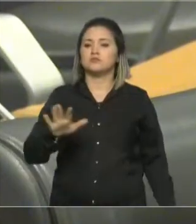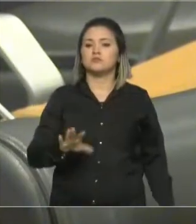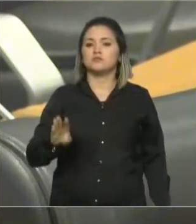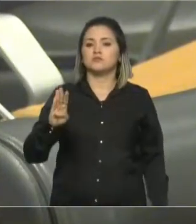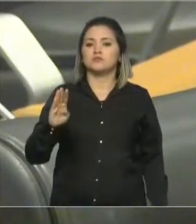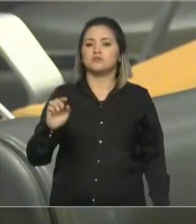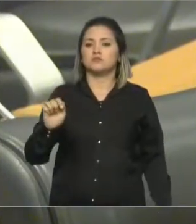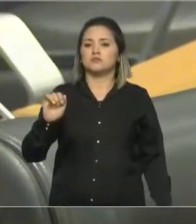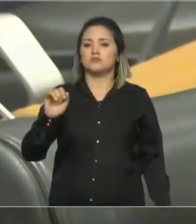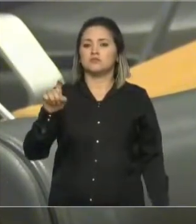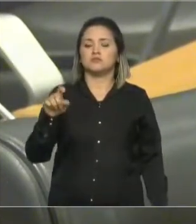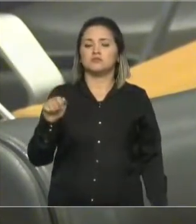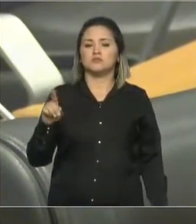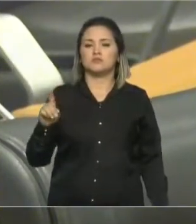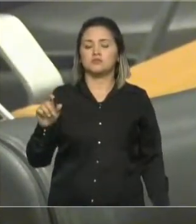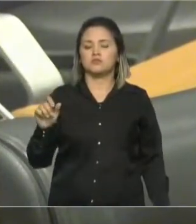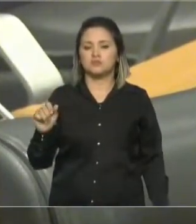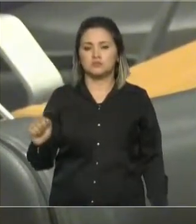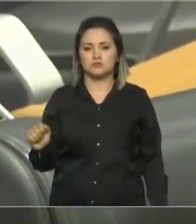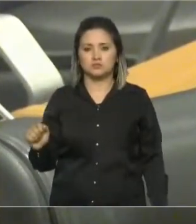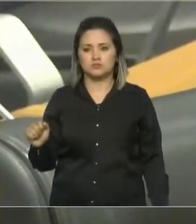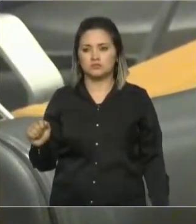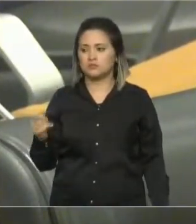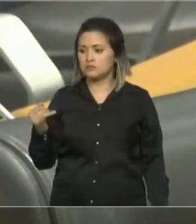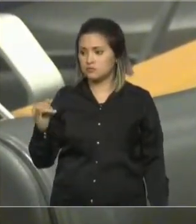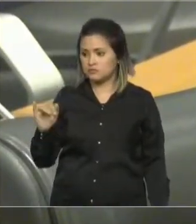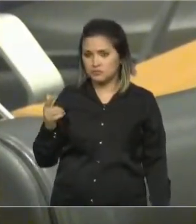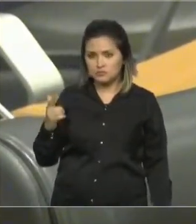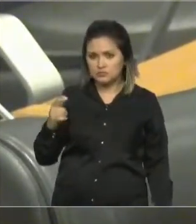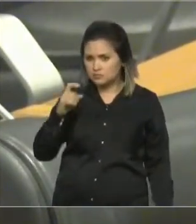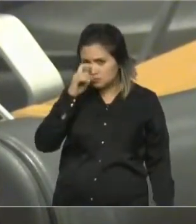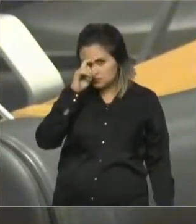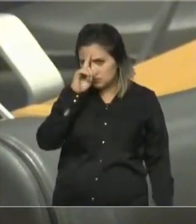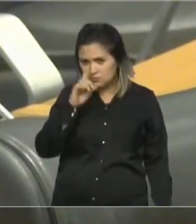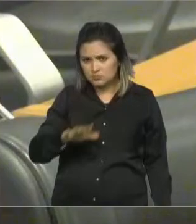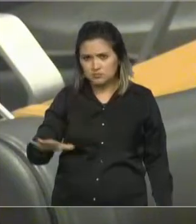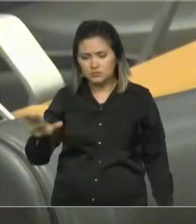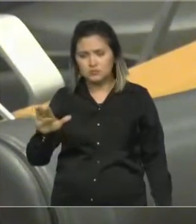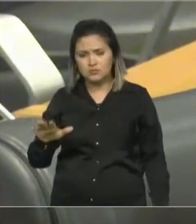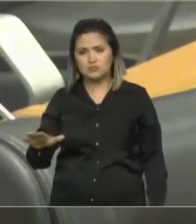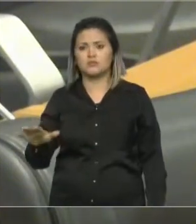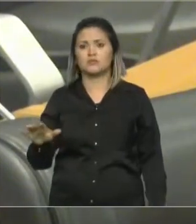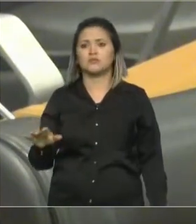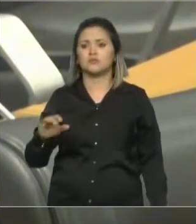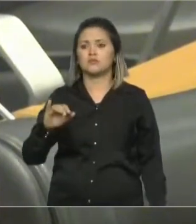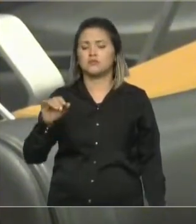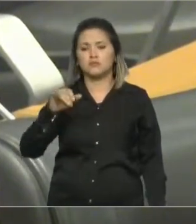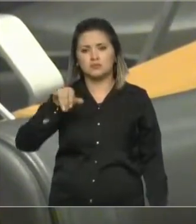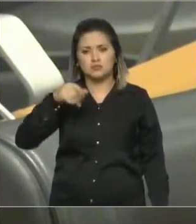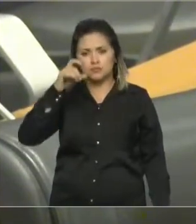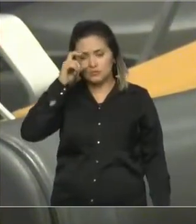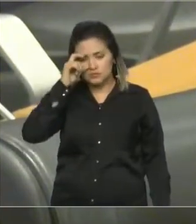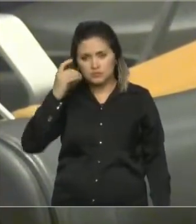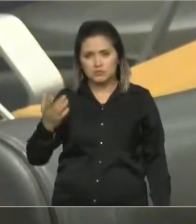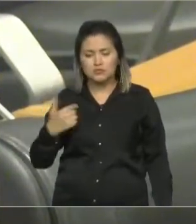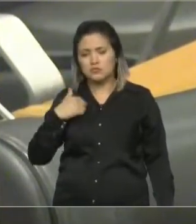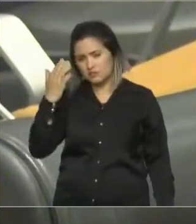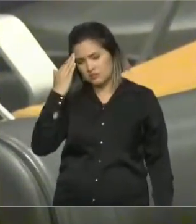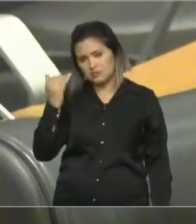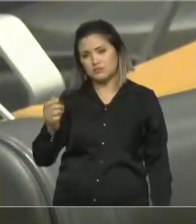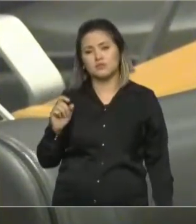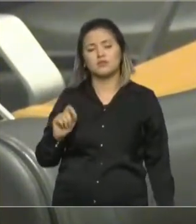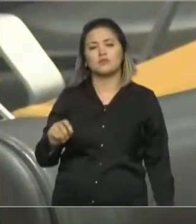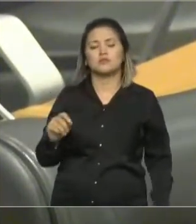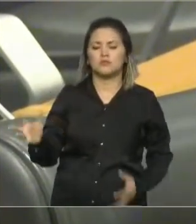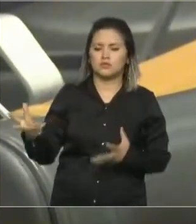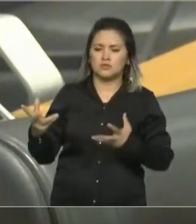o Hospital Macro-Regional Dr. Jackson Lago? Eu sei quantas e quantas vidas foram salvas a